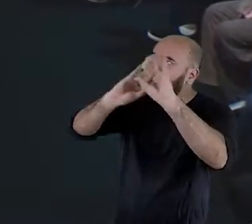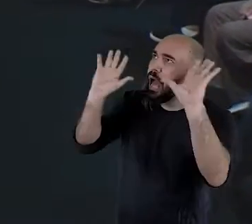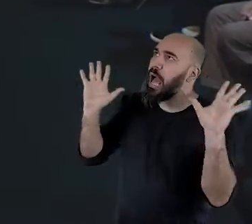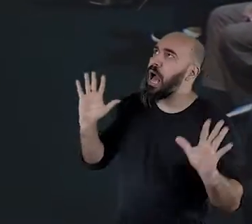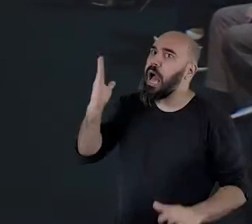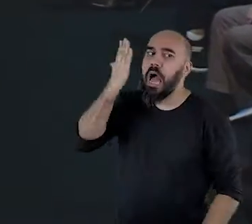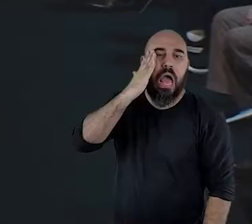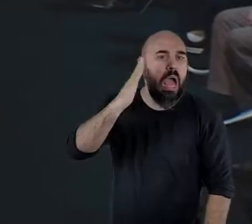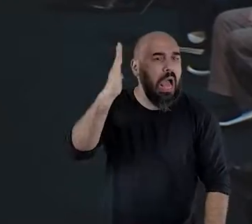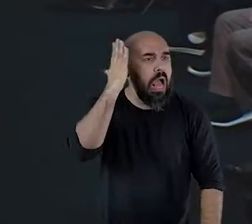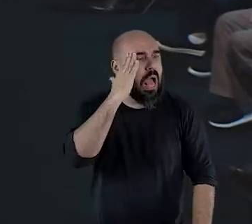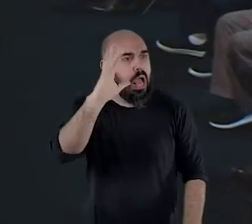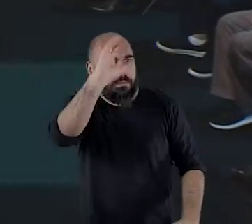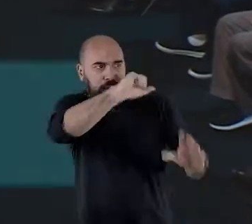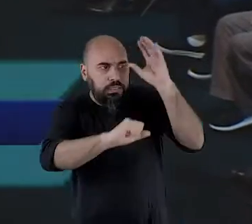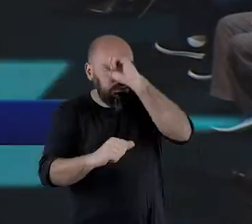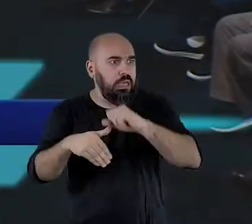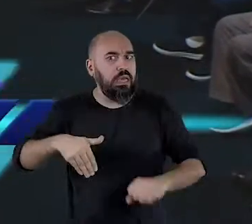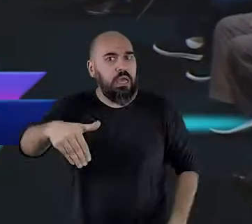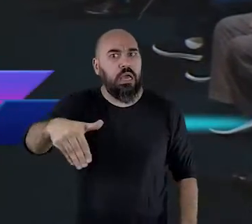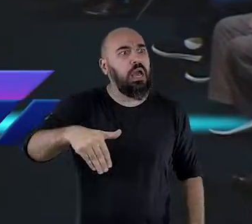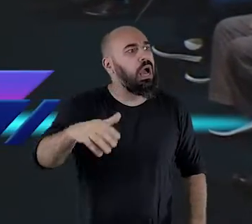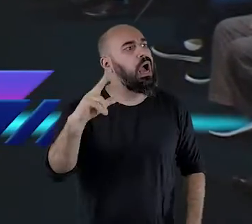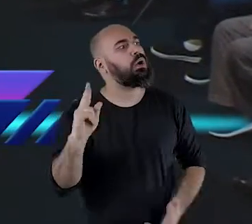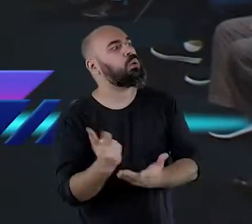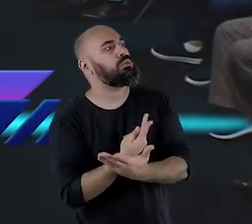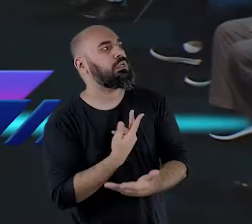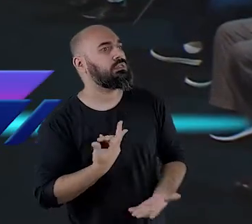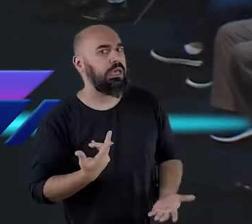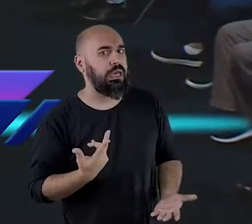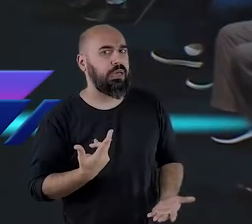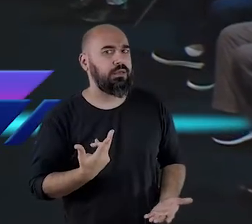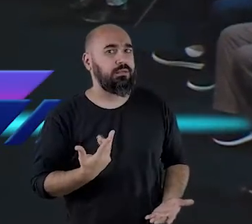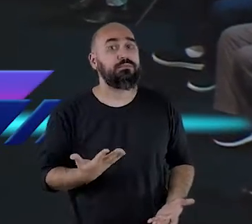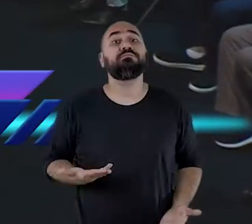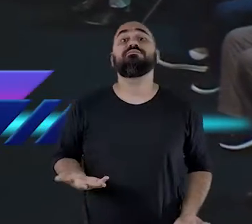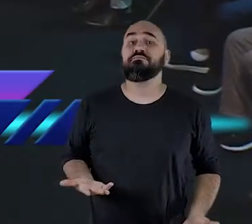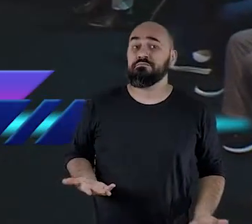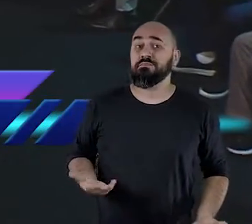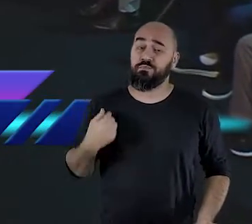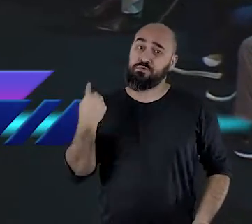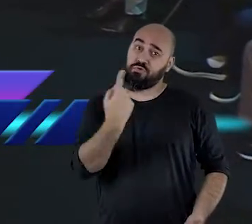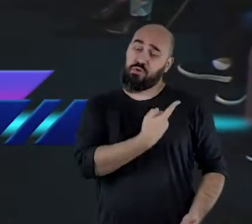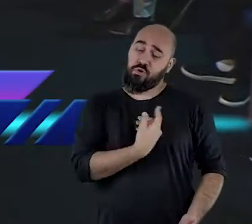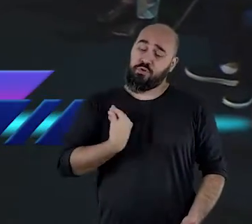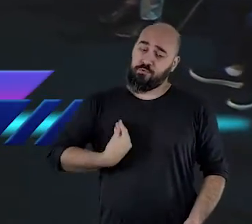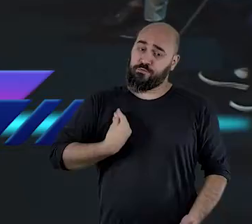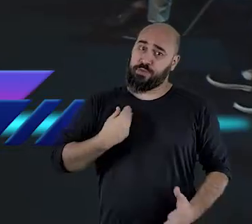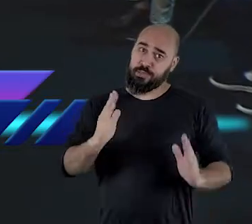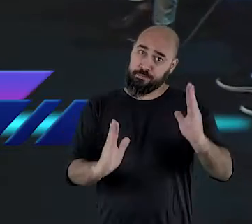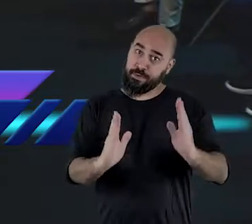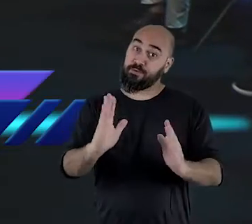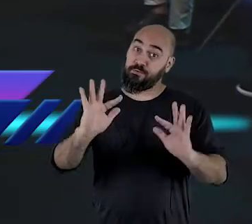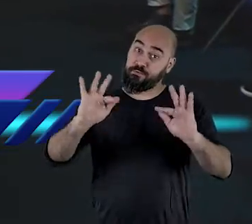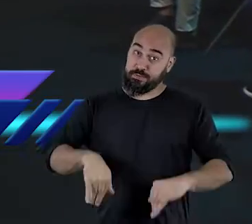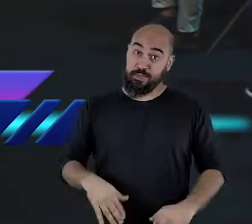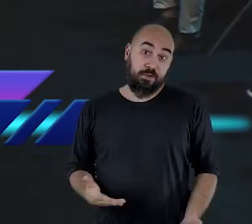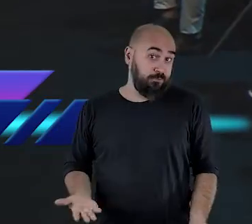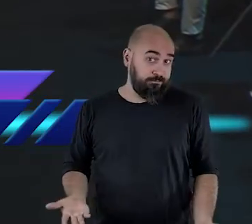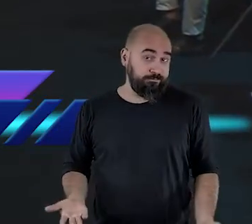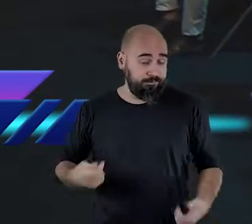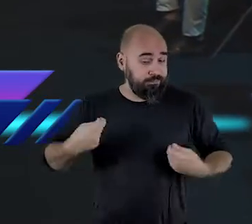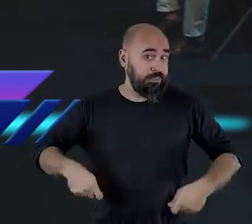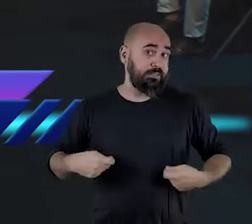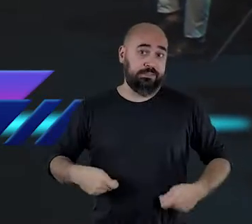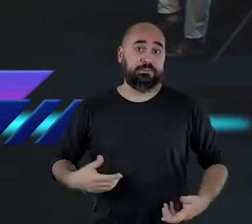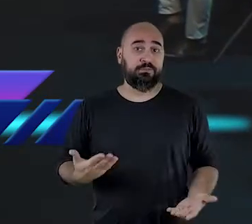as pessoas dos dias finais da história somos nós. As profecias bíblicas, elas vão